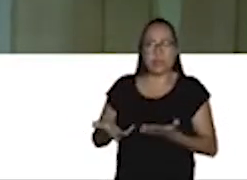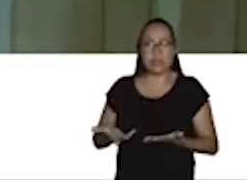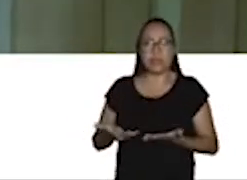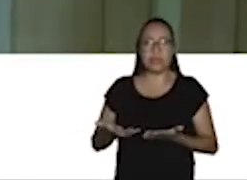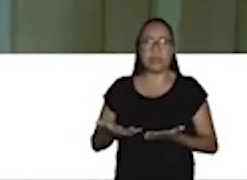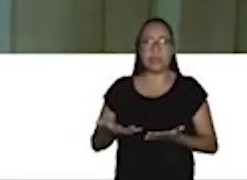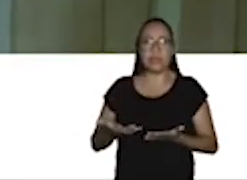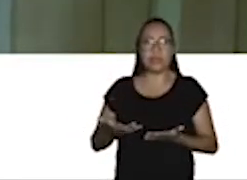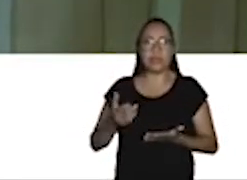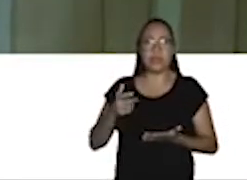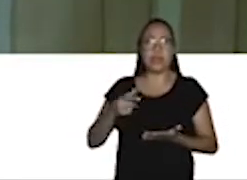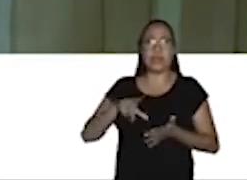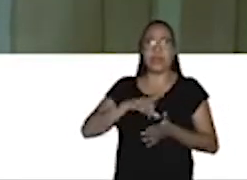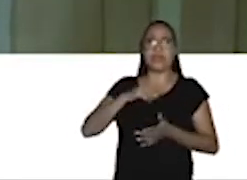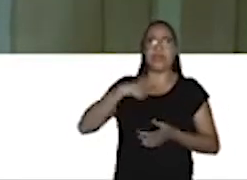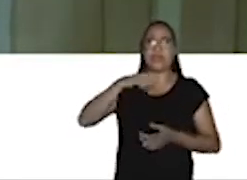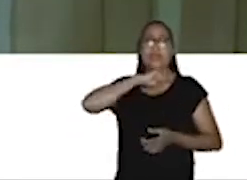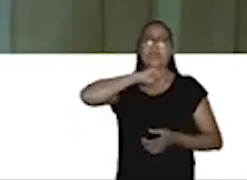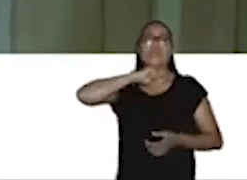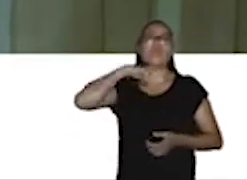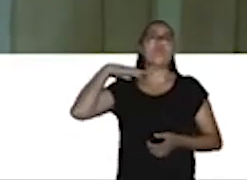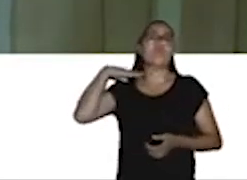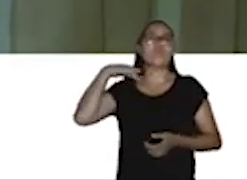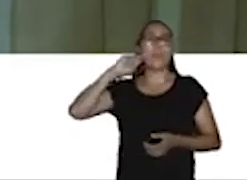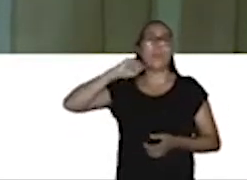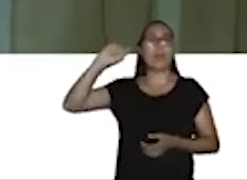Mas antes eu me mato.